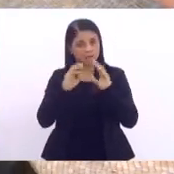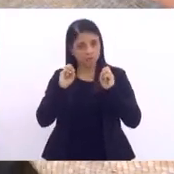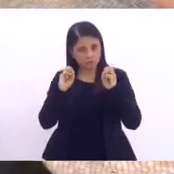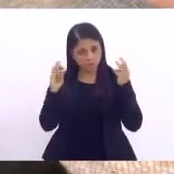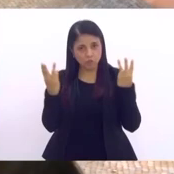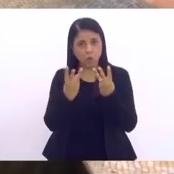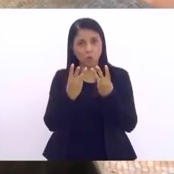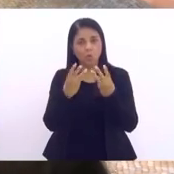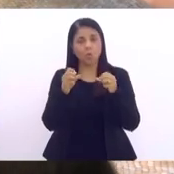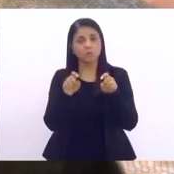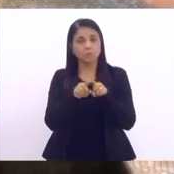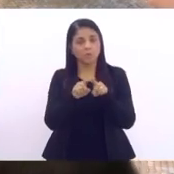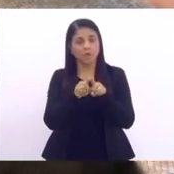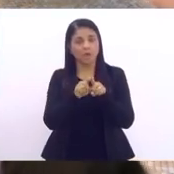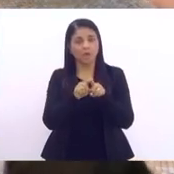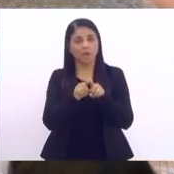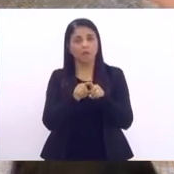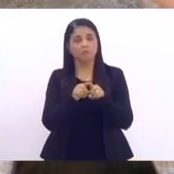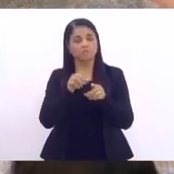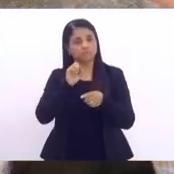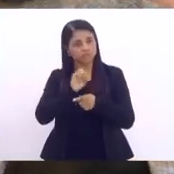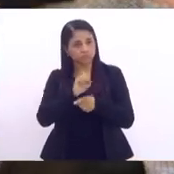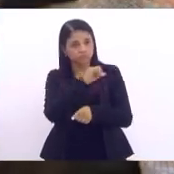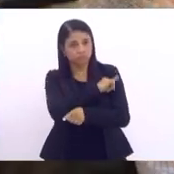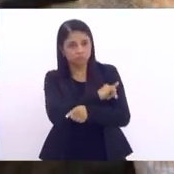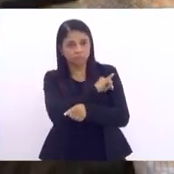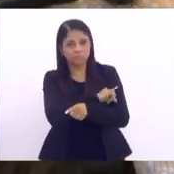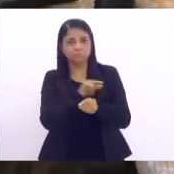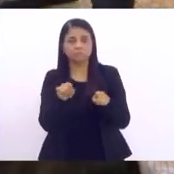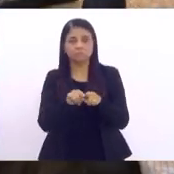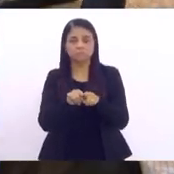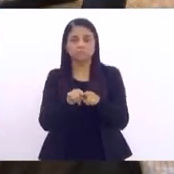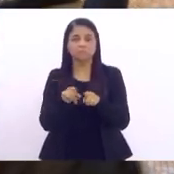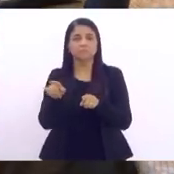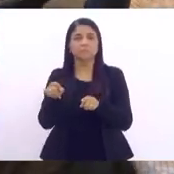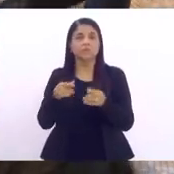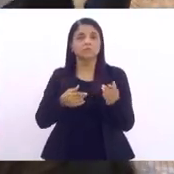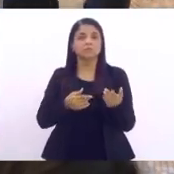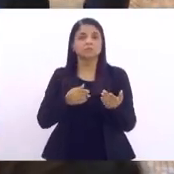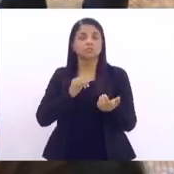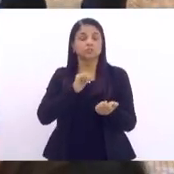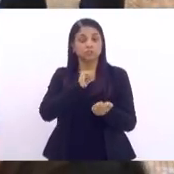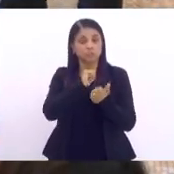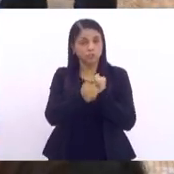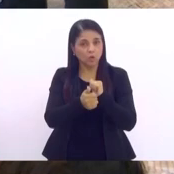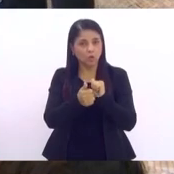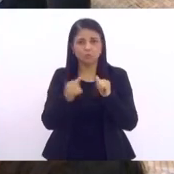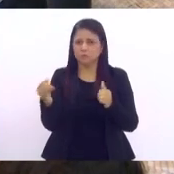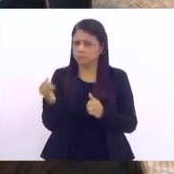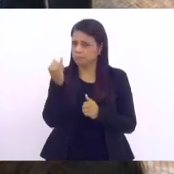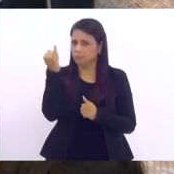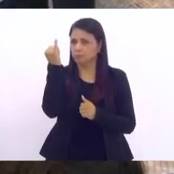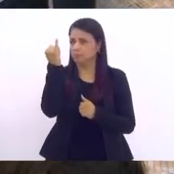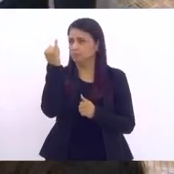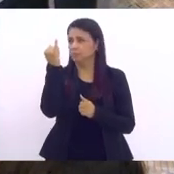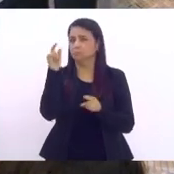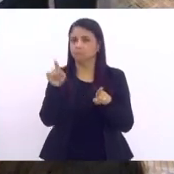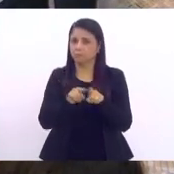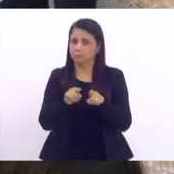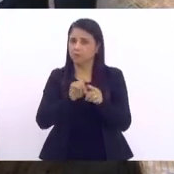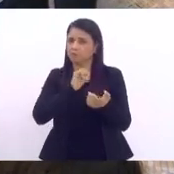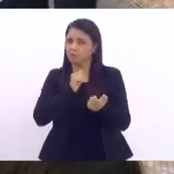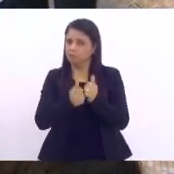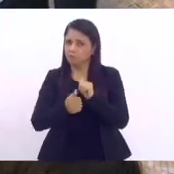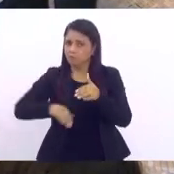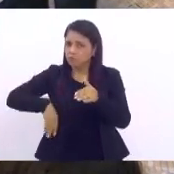nosso estado, bem como foi o caso de jogos importantíssimos, senhor presidente, de futebol no nosso estado